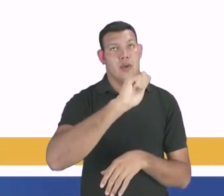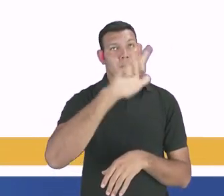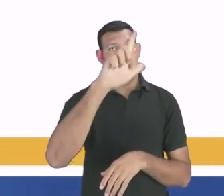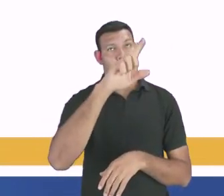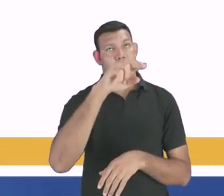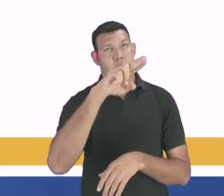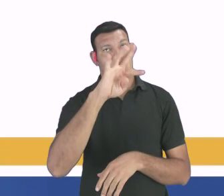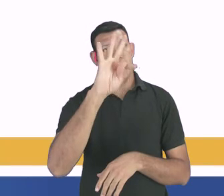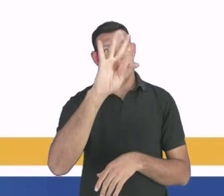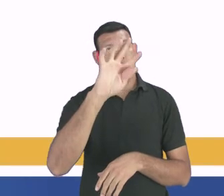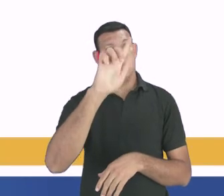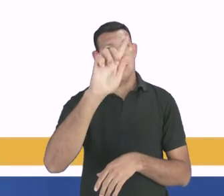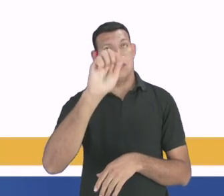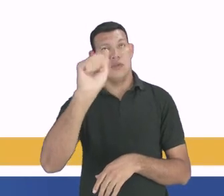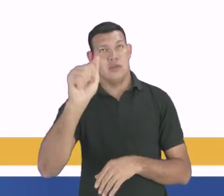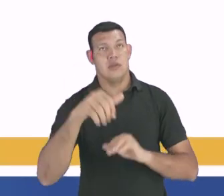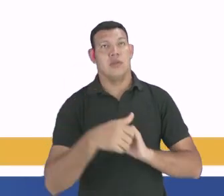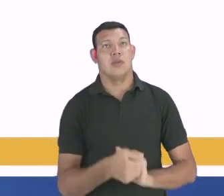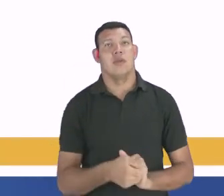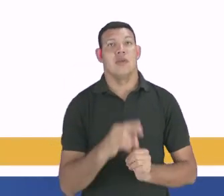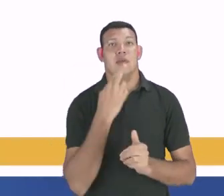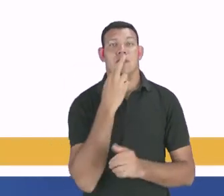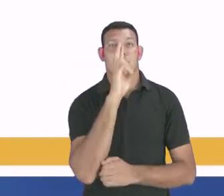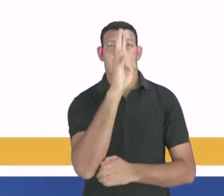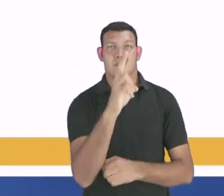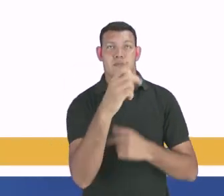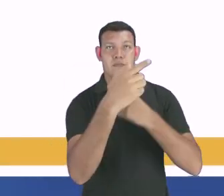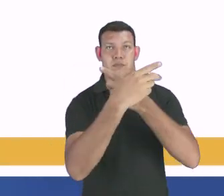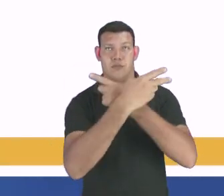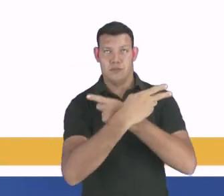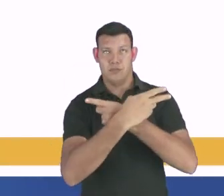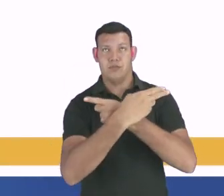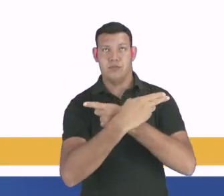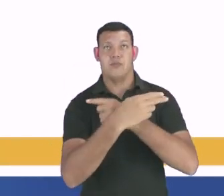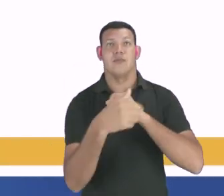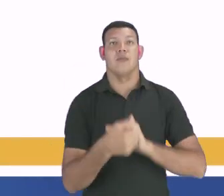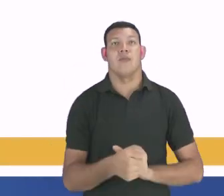resolver a inequação da tangente de x maior que a tangente de π sobre